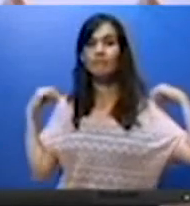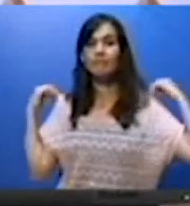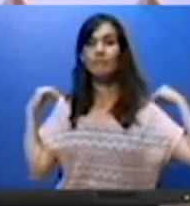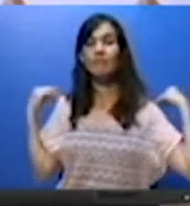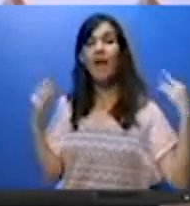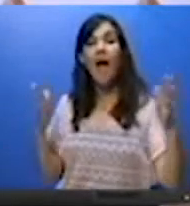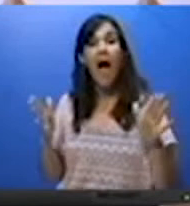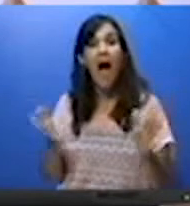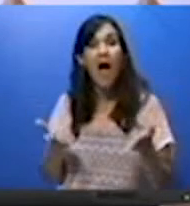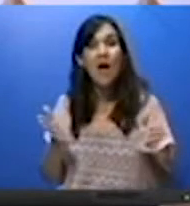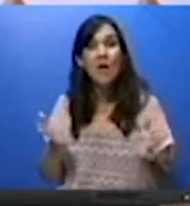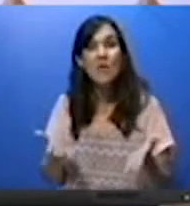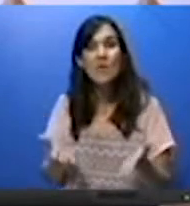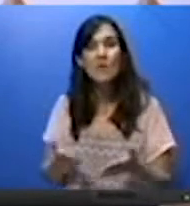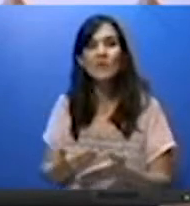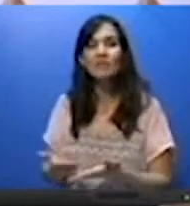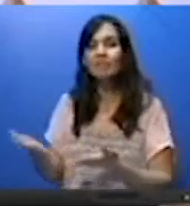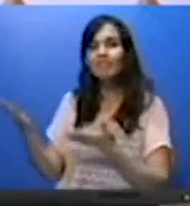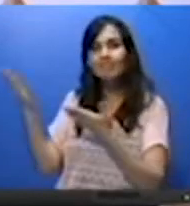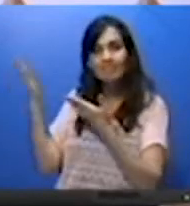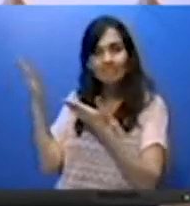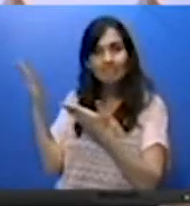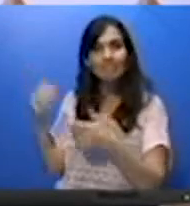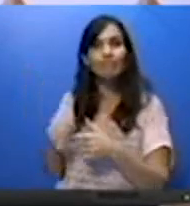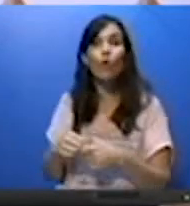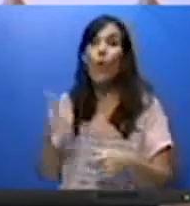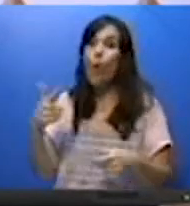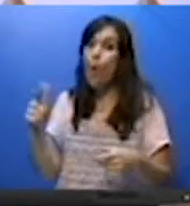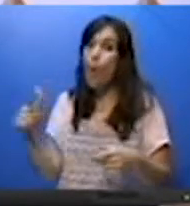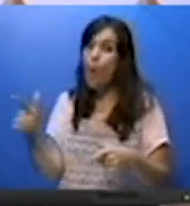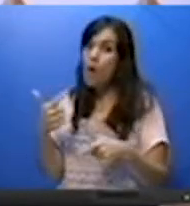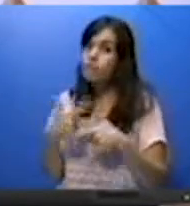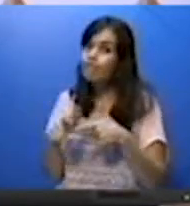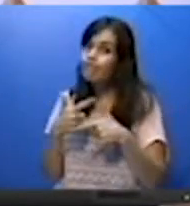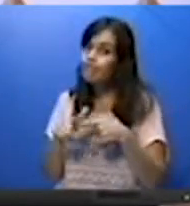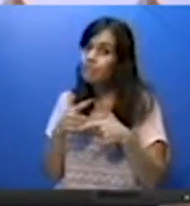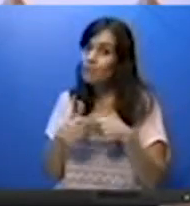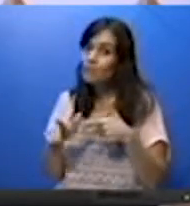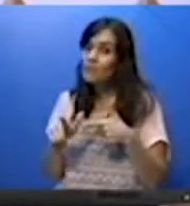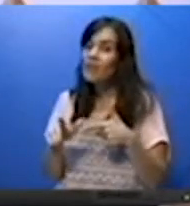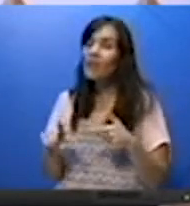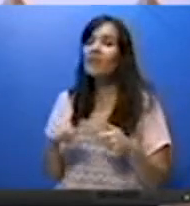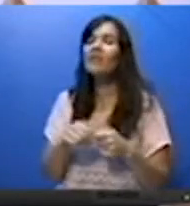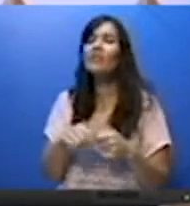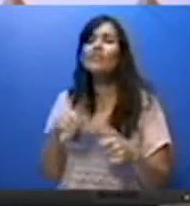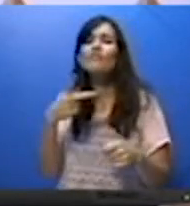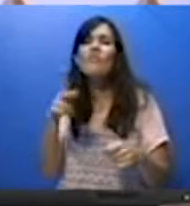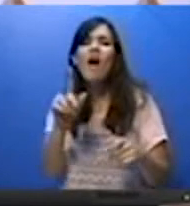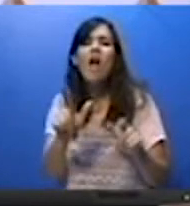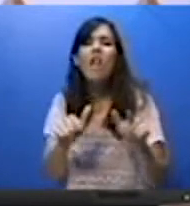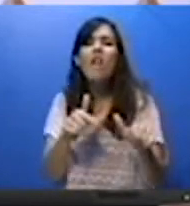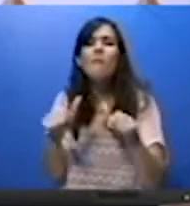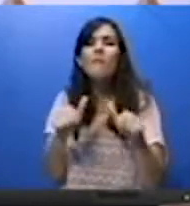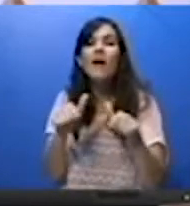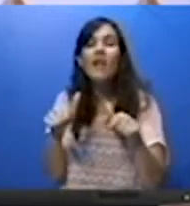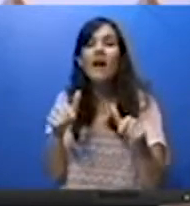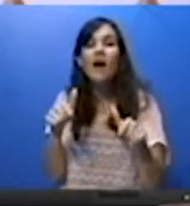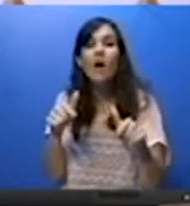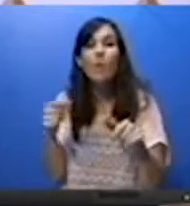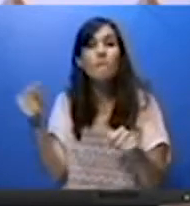e agora aqui uma situação-problema que vai trabalhar com a subtração